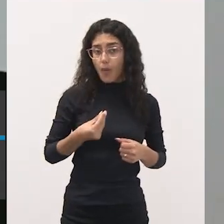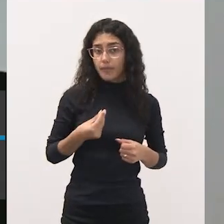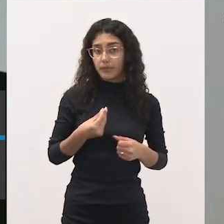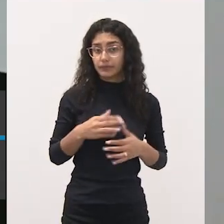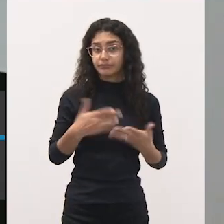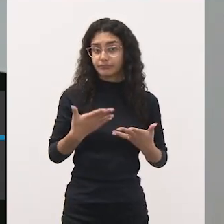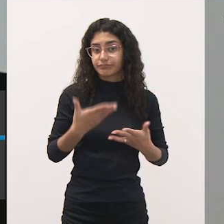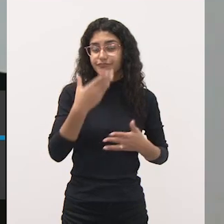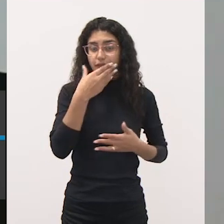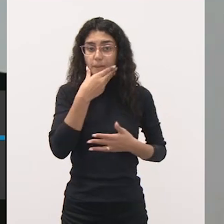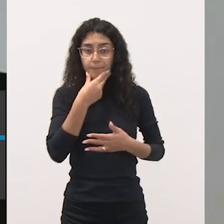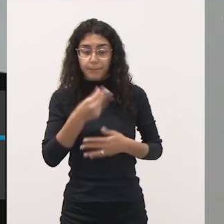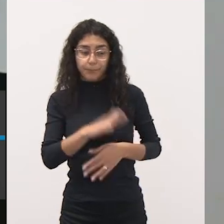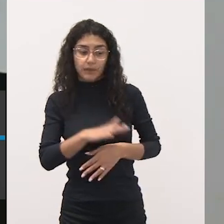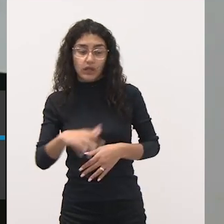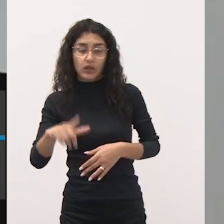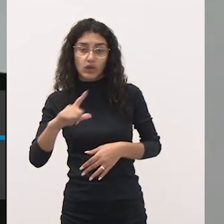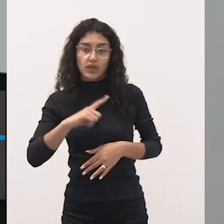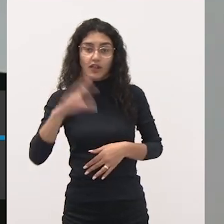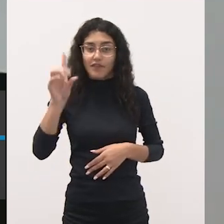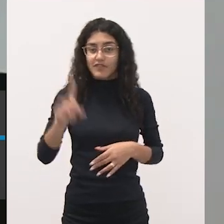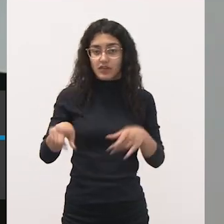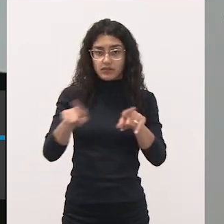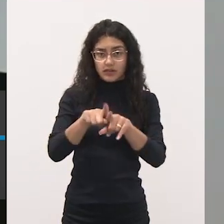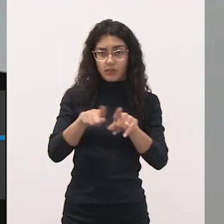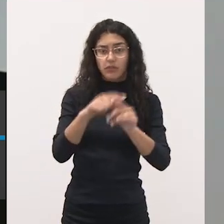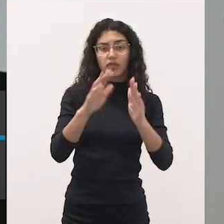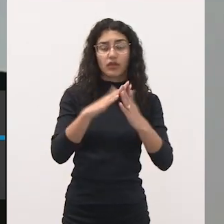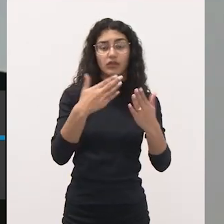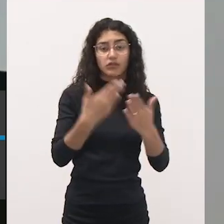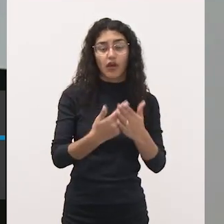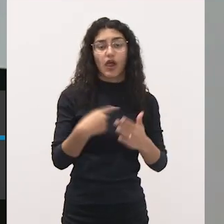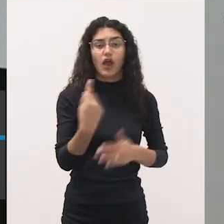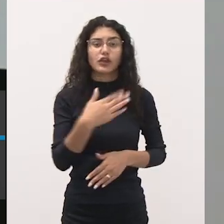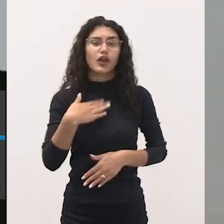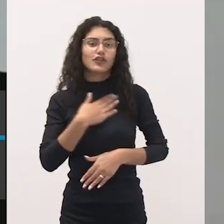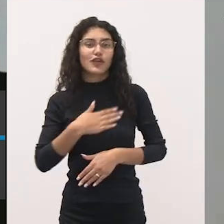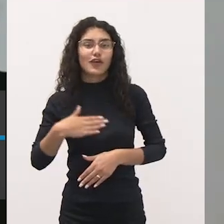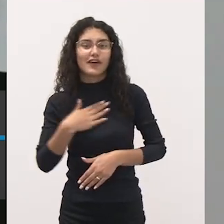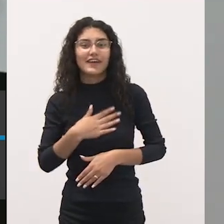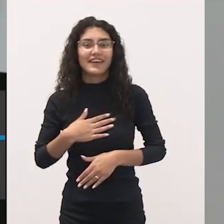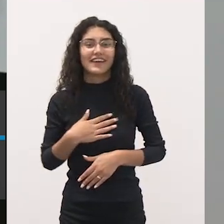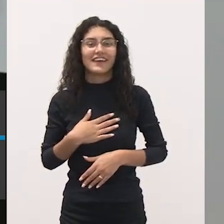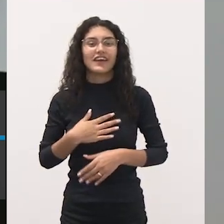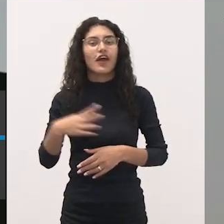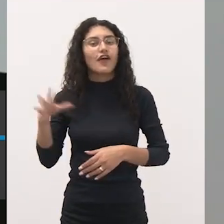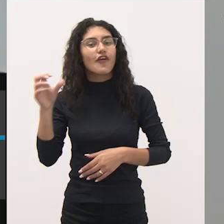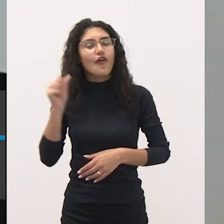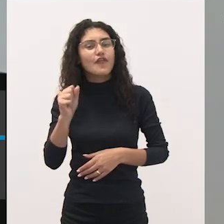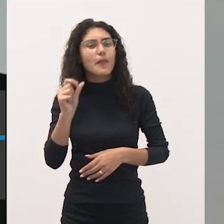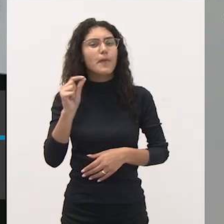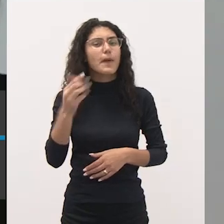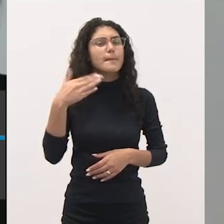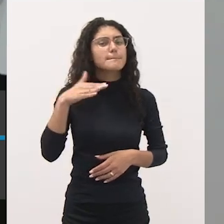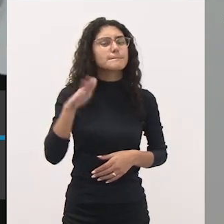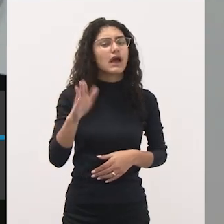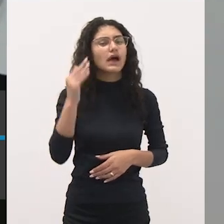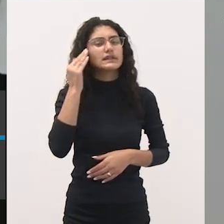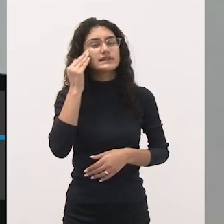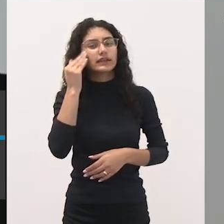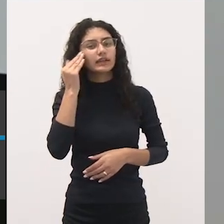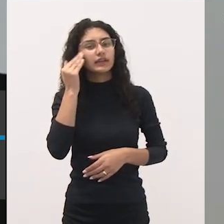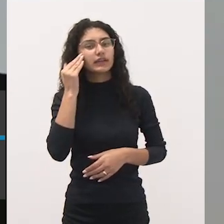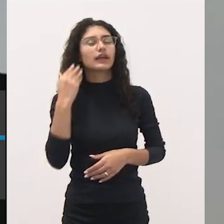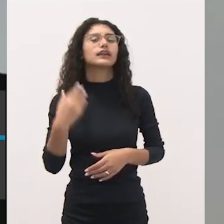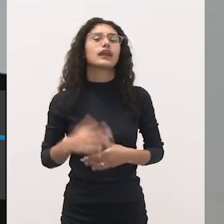meninos com deficiências nas escolas e nós gostaríamos de ouvir um pouco a respeito de como